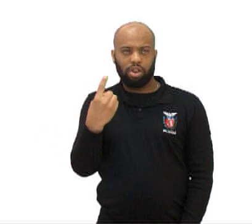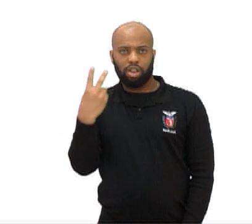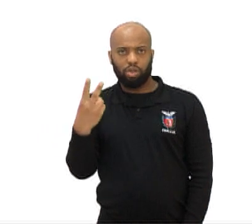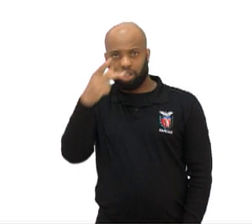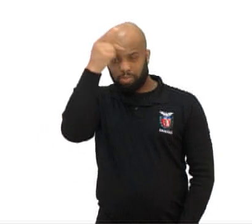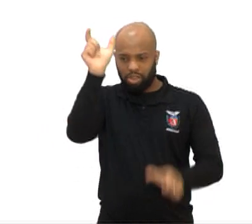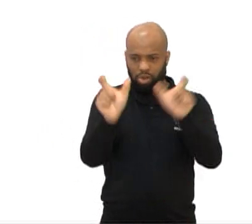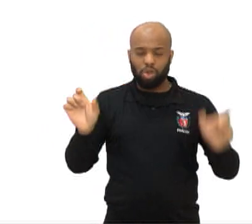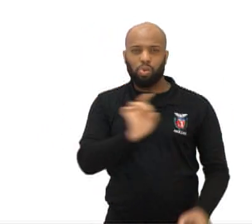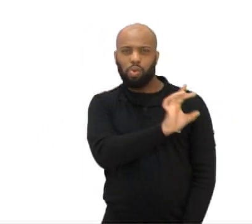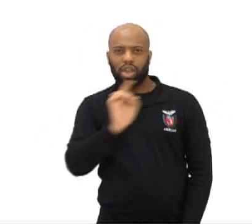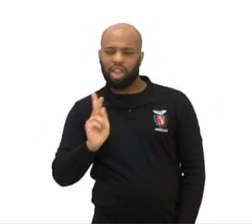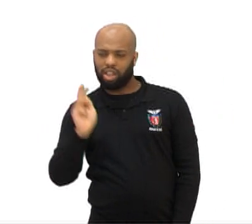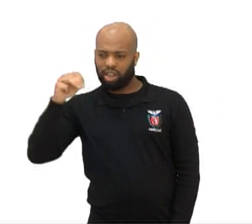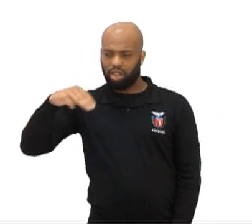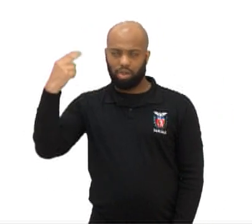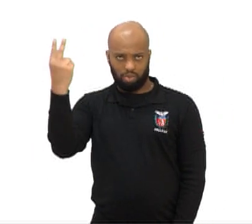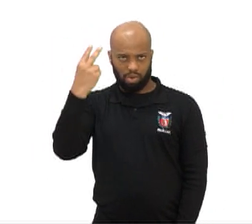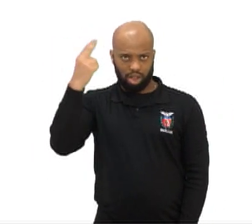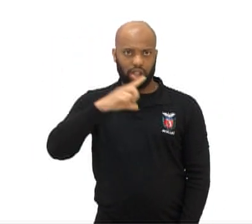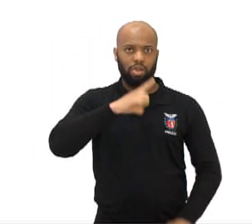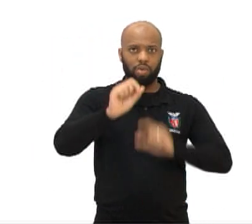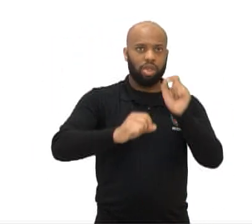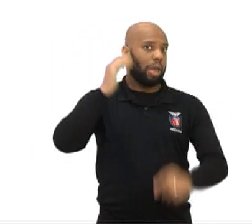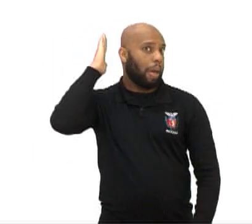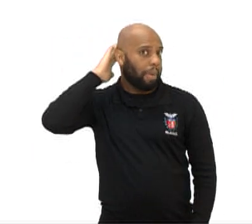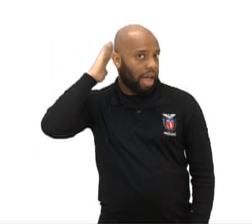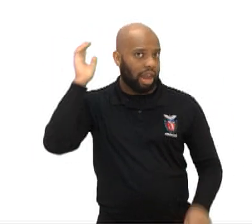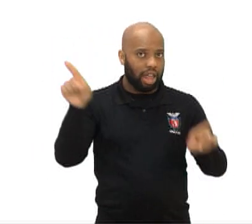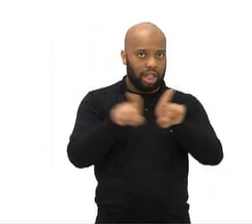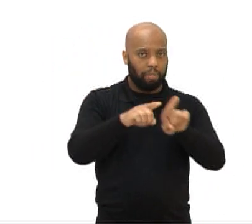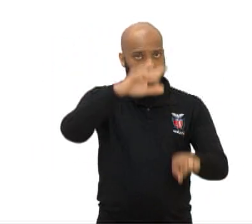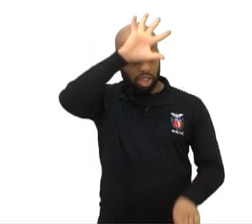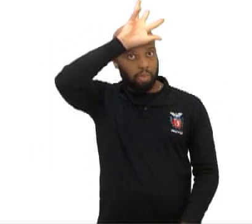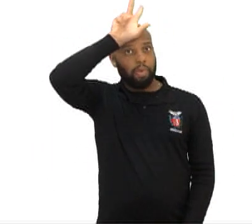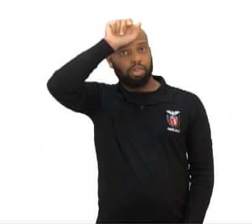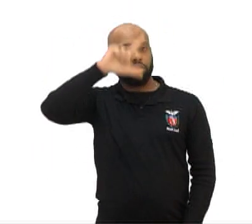quadrado, justamente por ter o Pará e o Amazonas, que